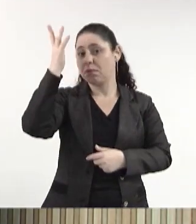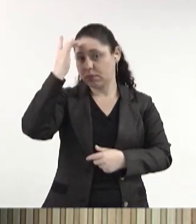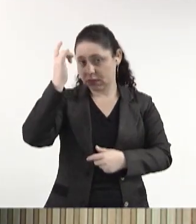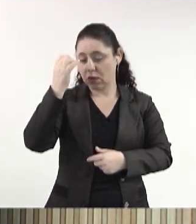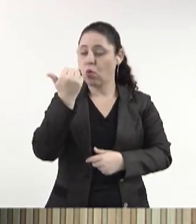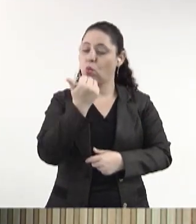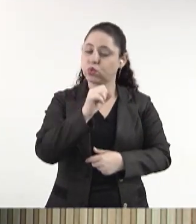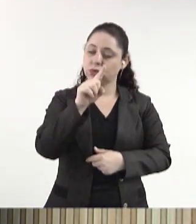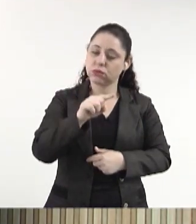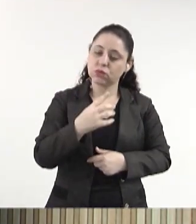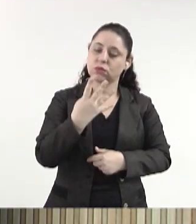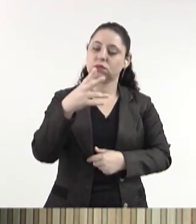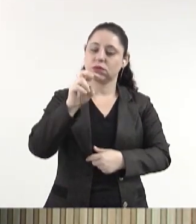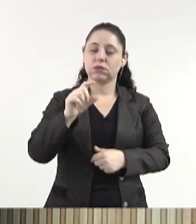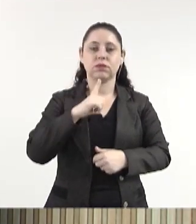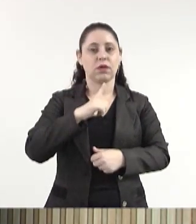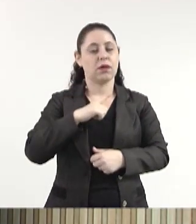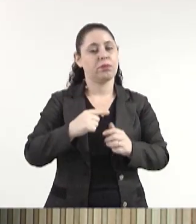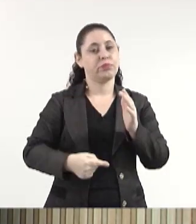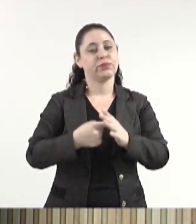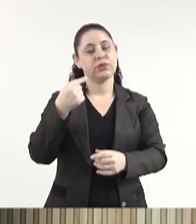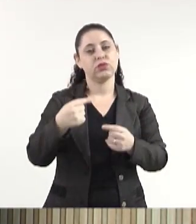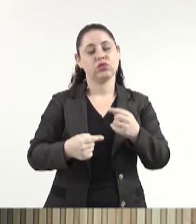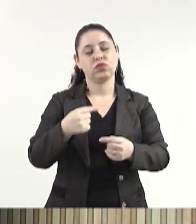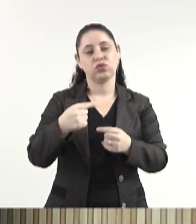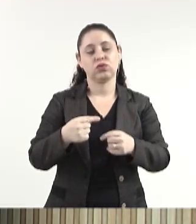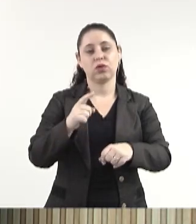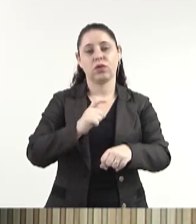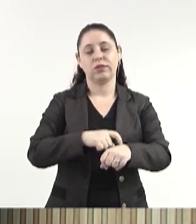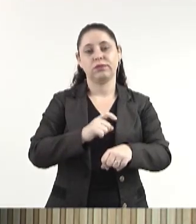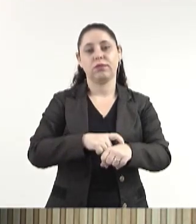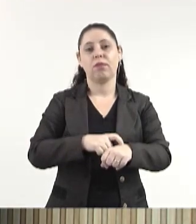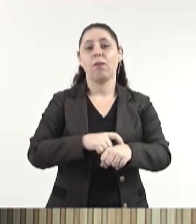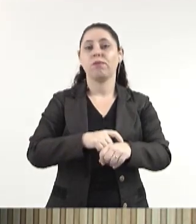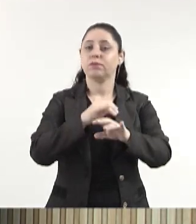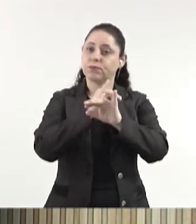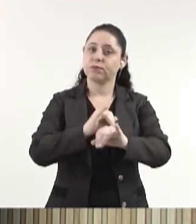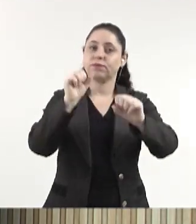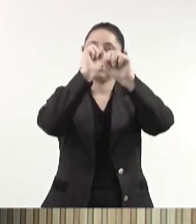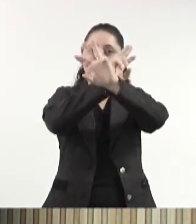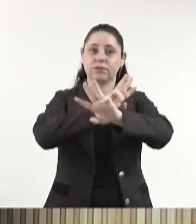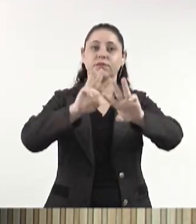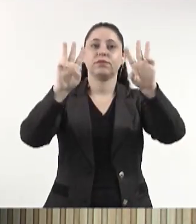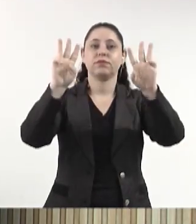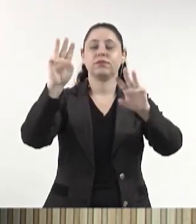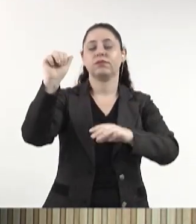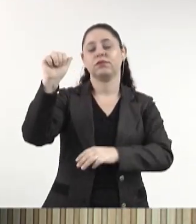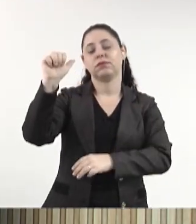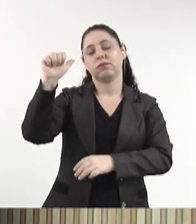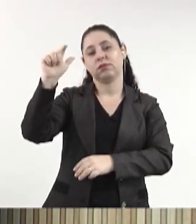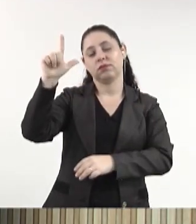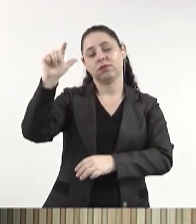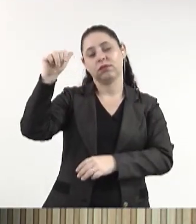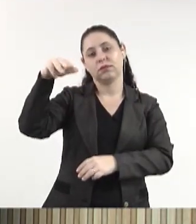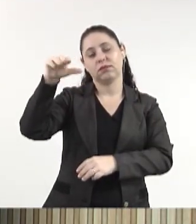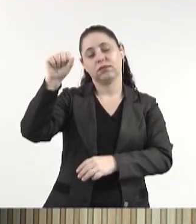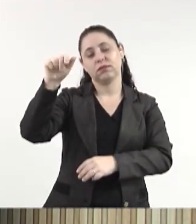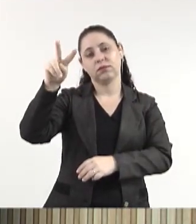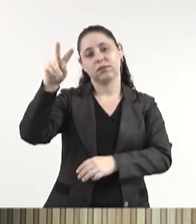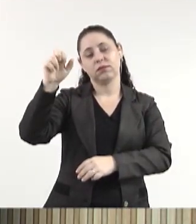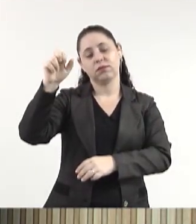amanhã, 8h45, tem primeira discussão ao vivo. Outras notícias no nosso site, o